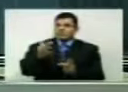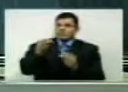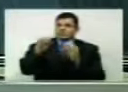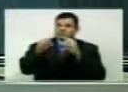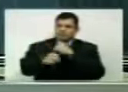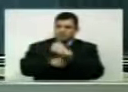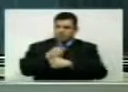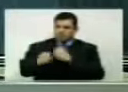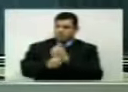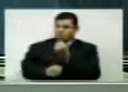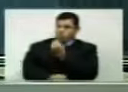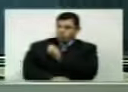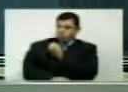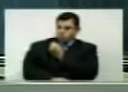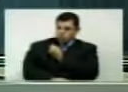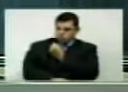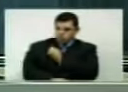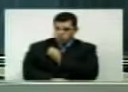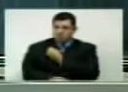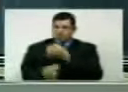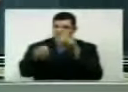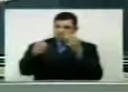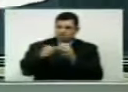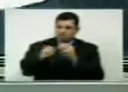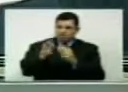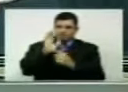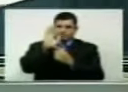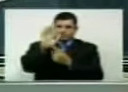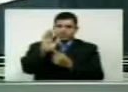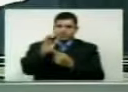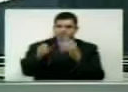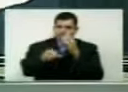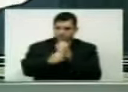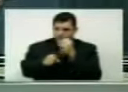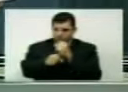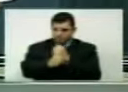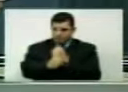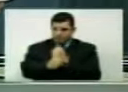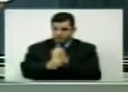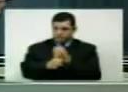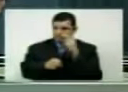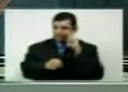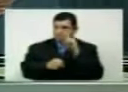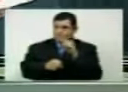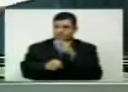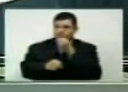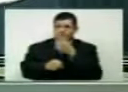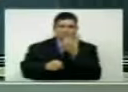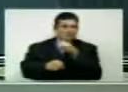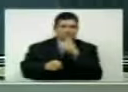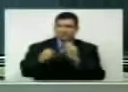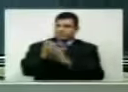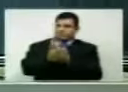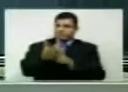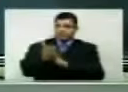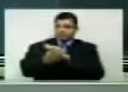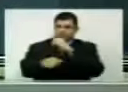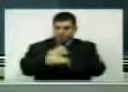o número do efetivamente executado supera o orçamentariamente previsto. Não vale